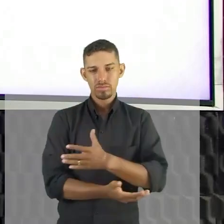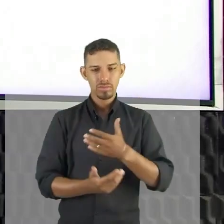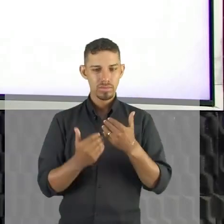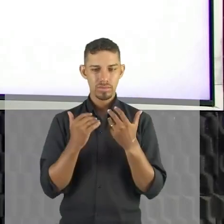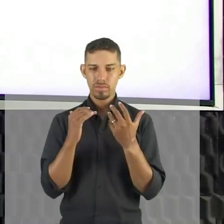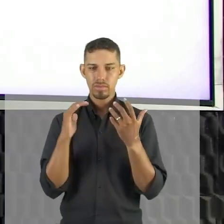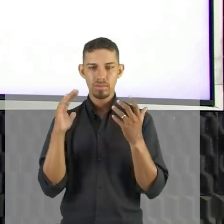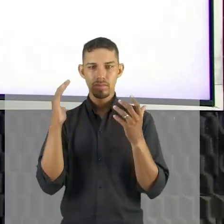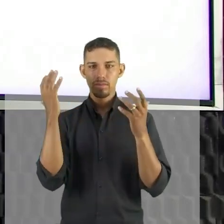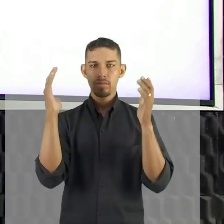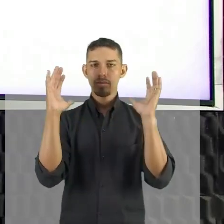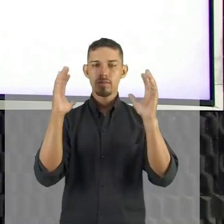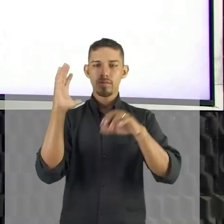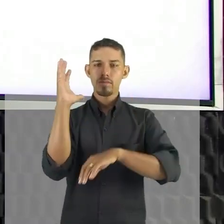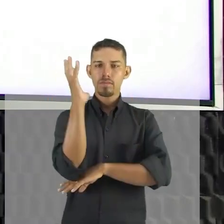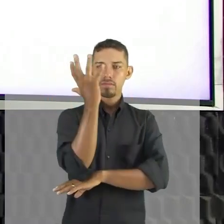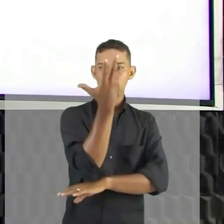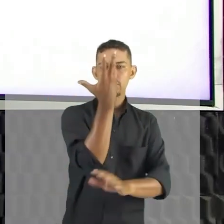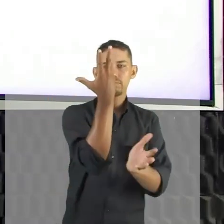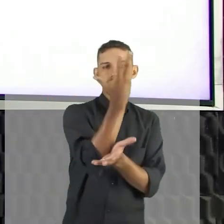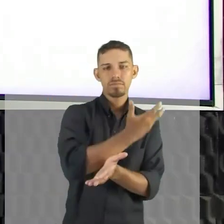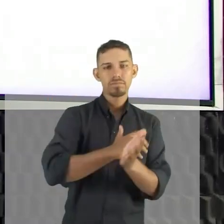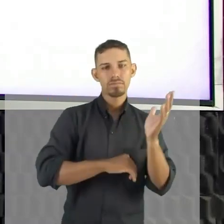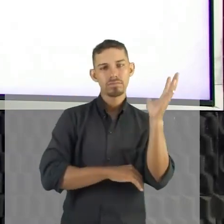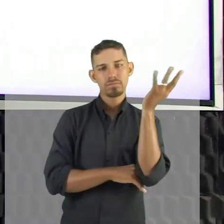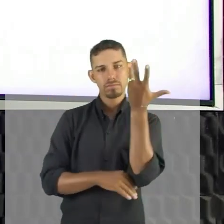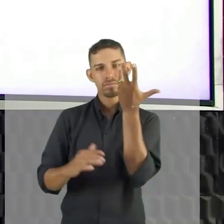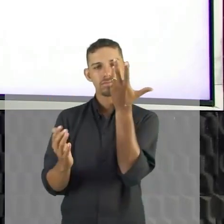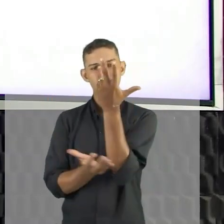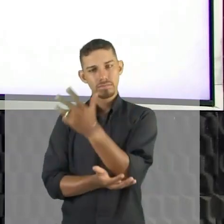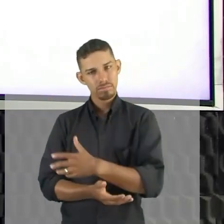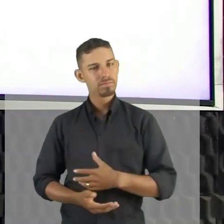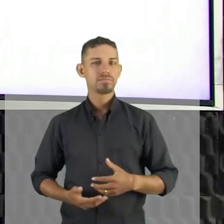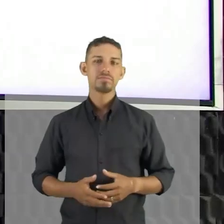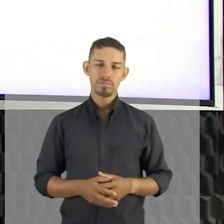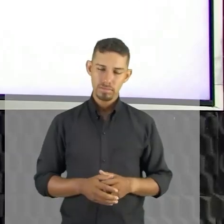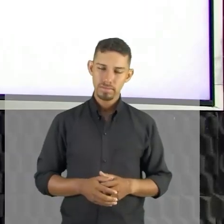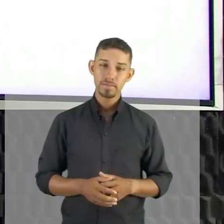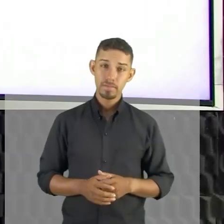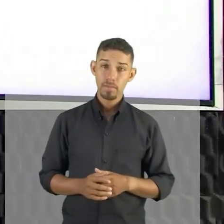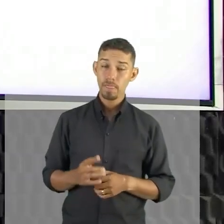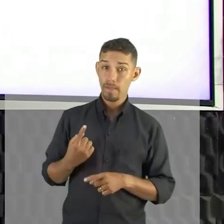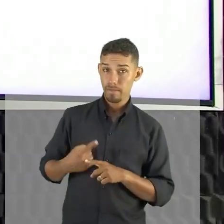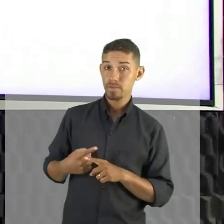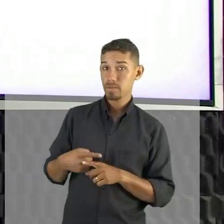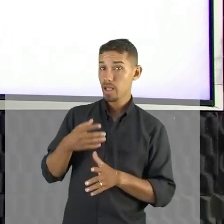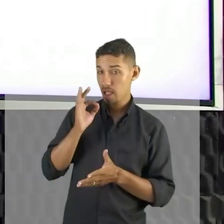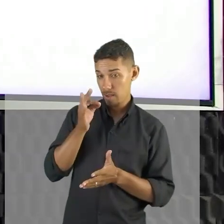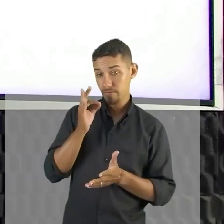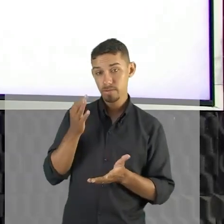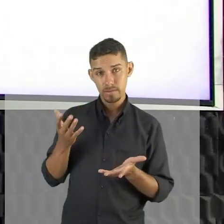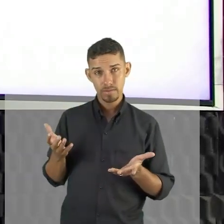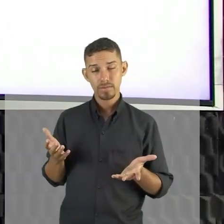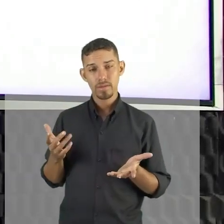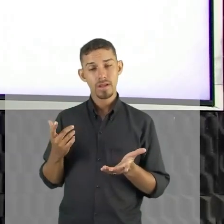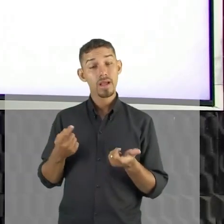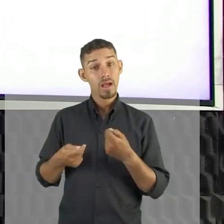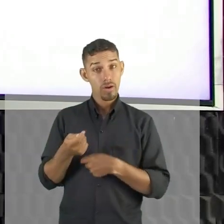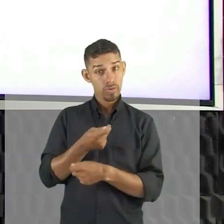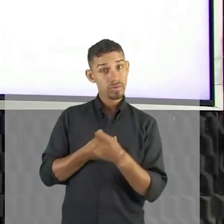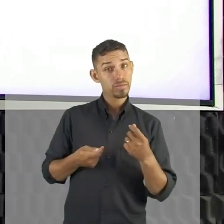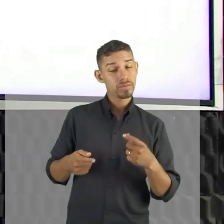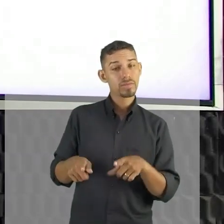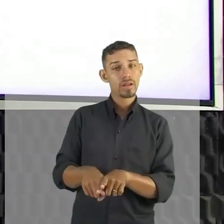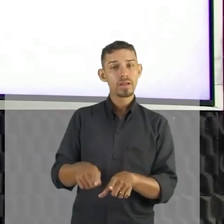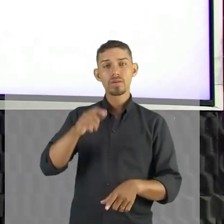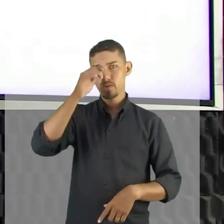Atlântica, exatamente para a plantação de pés de café. E aí o que acontece, gente? A questão ela pede não só econômica, mas